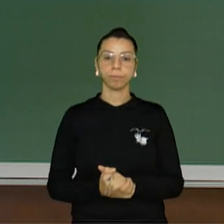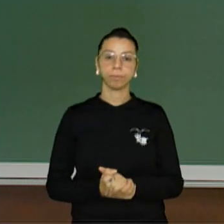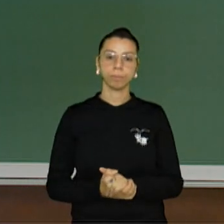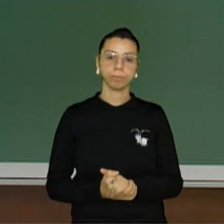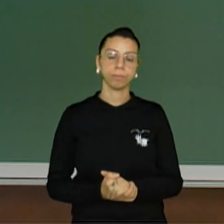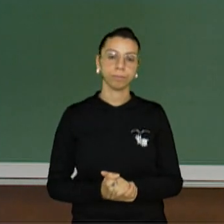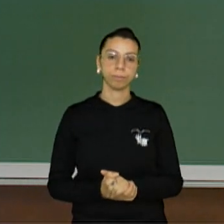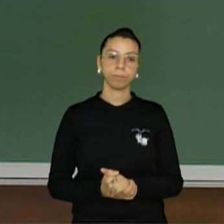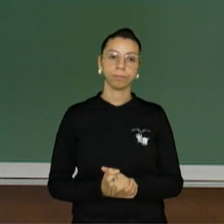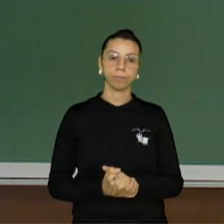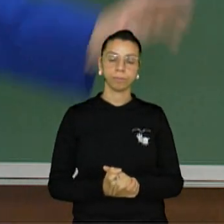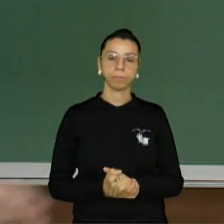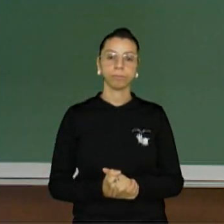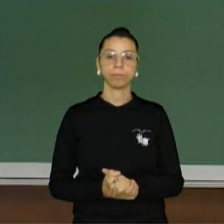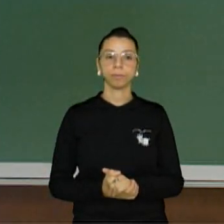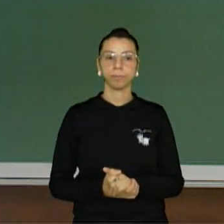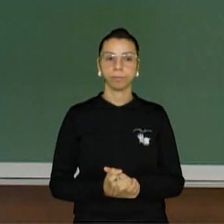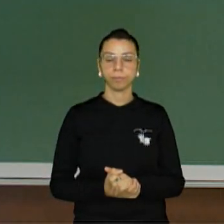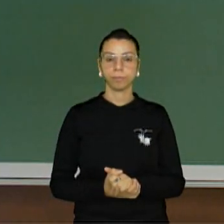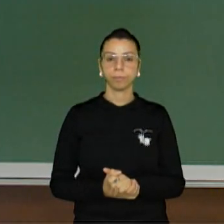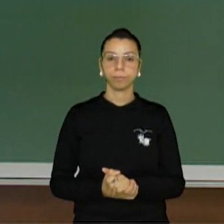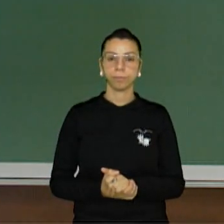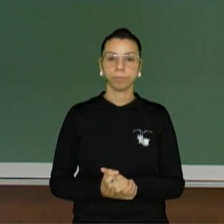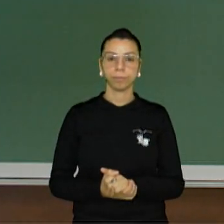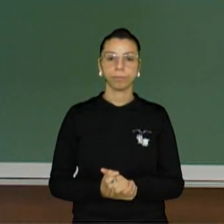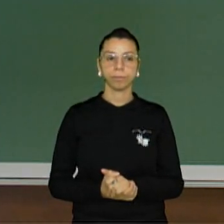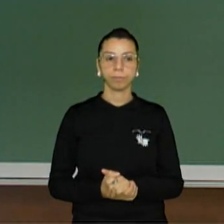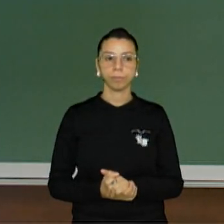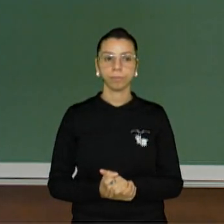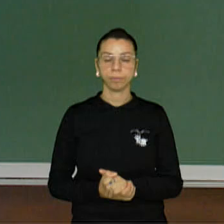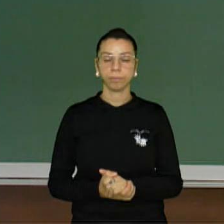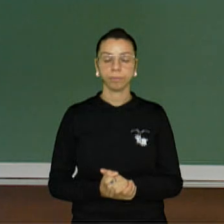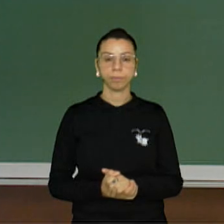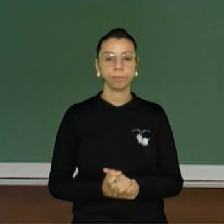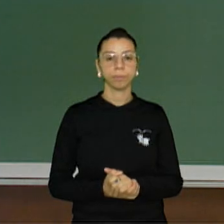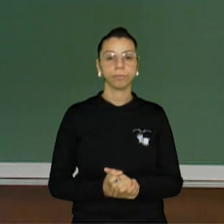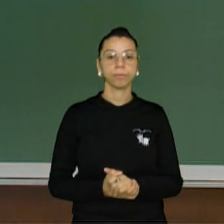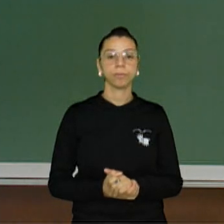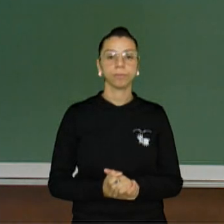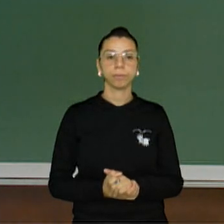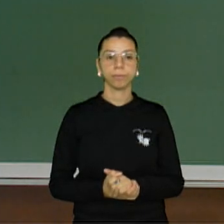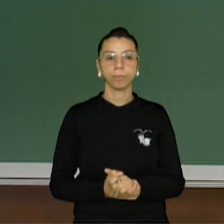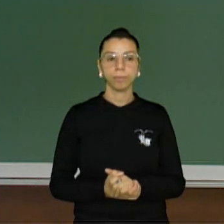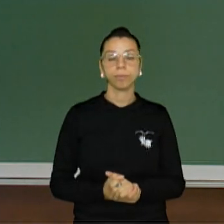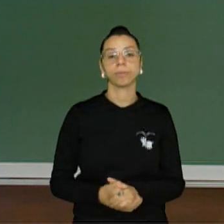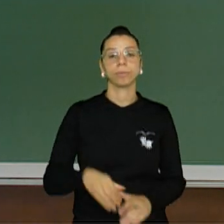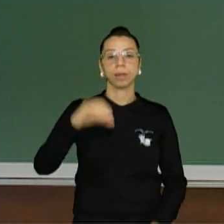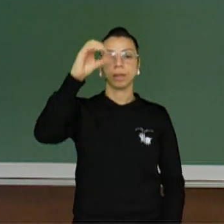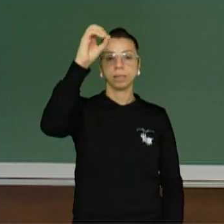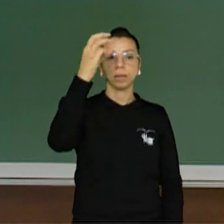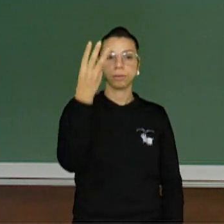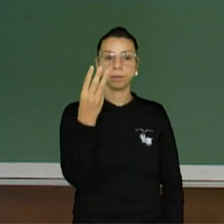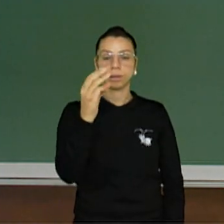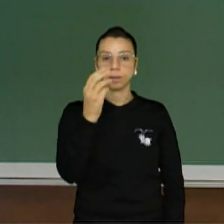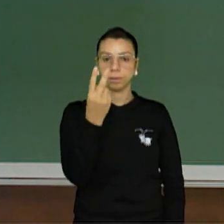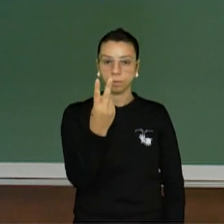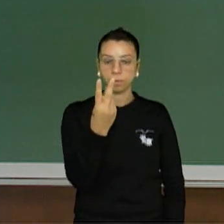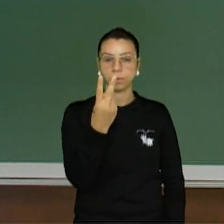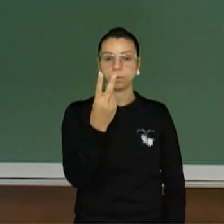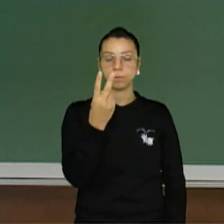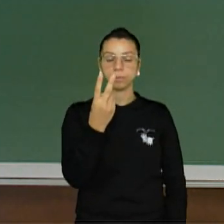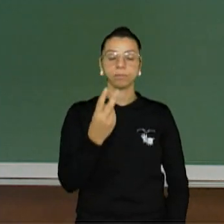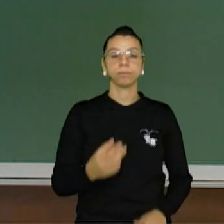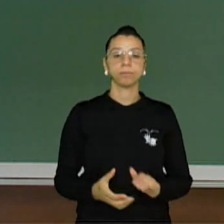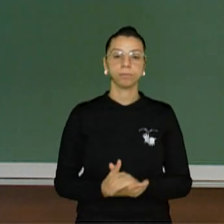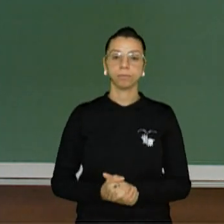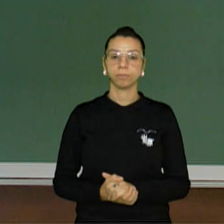o A12, o A13, né? Aqui, os elementos da segunda linha são 0, 3, 0 e 2.